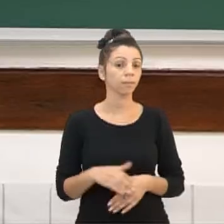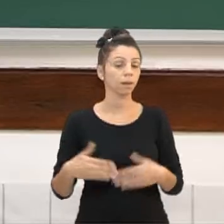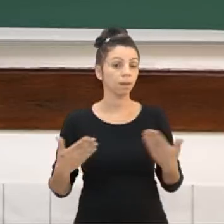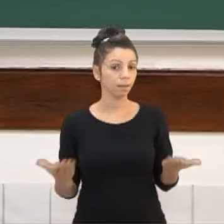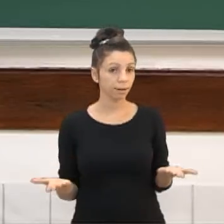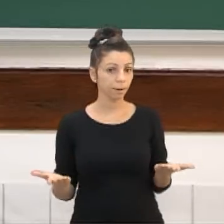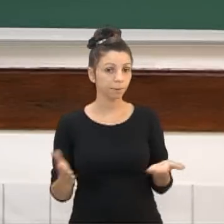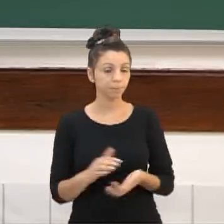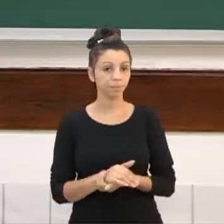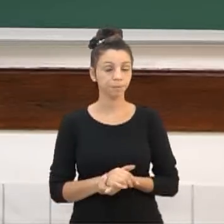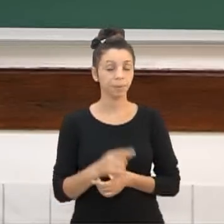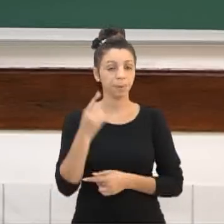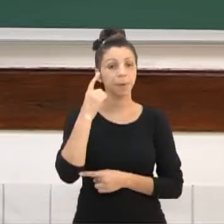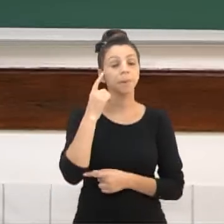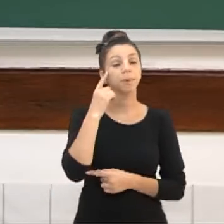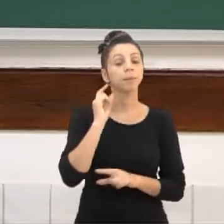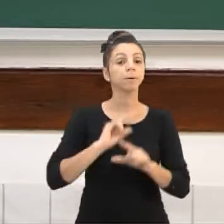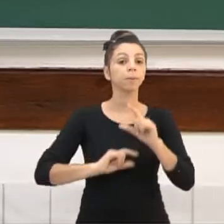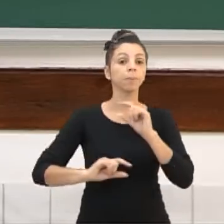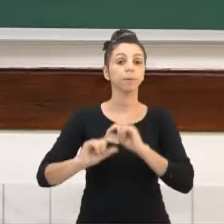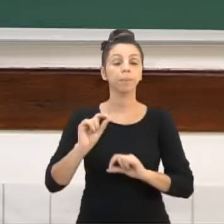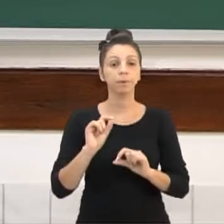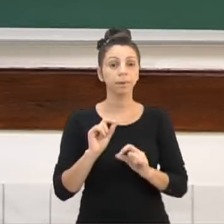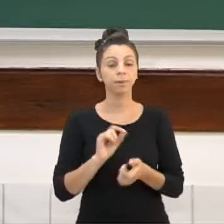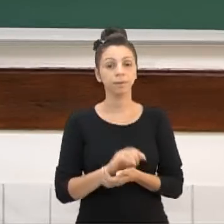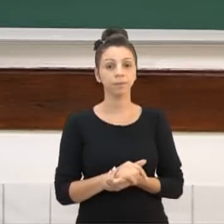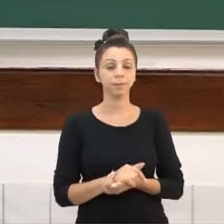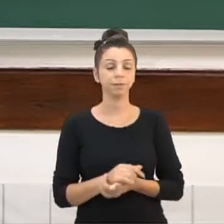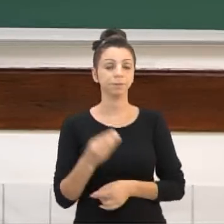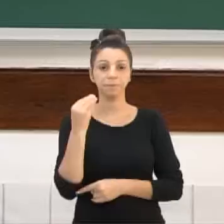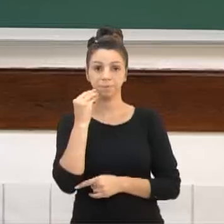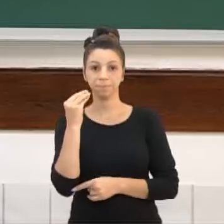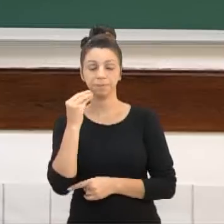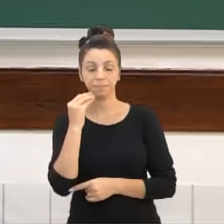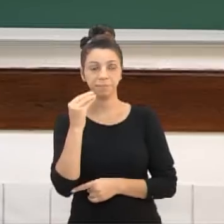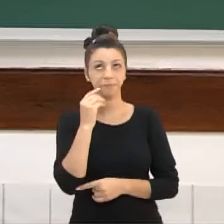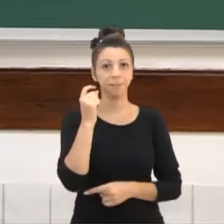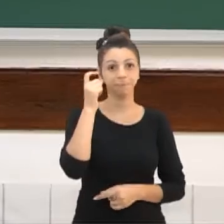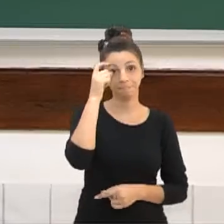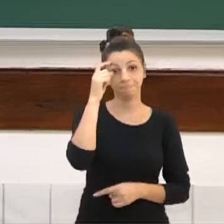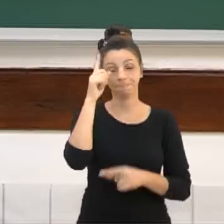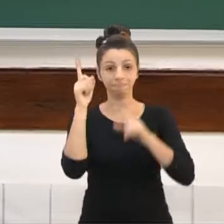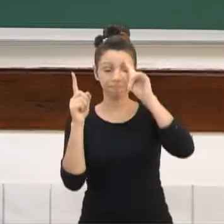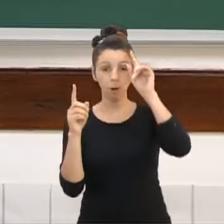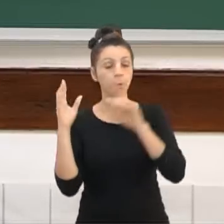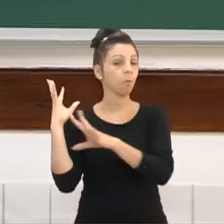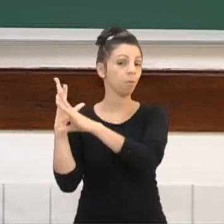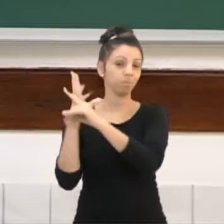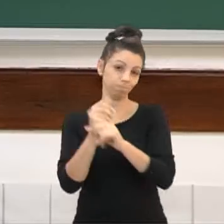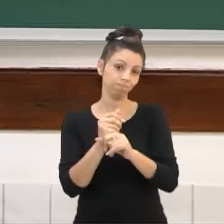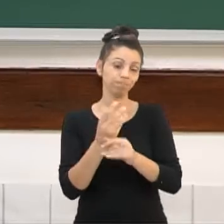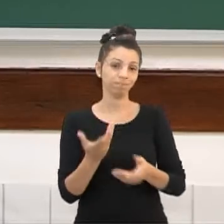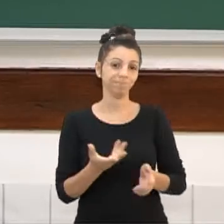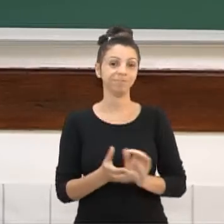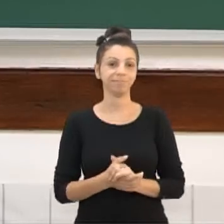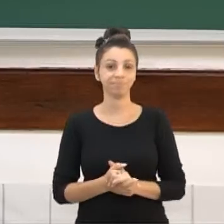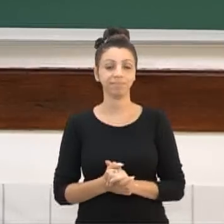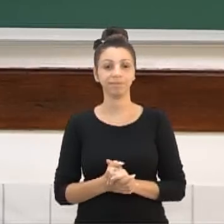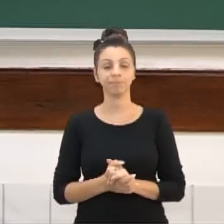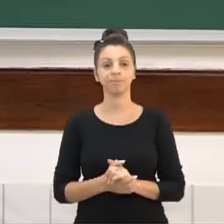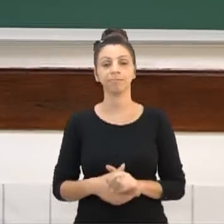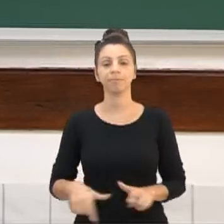Então, pessoal, quem pensou aí, né, e de repente tentou adivinhar ou se lembrar, né,